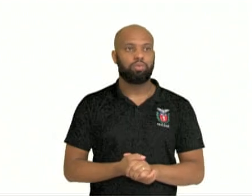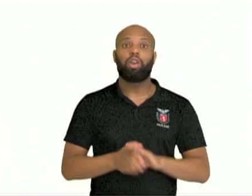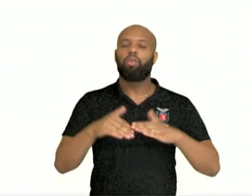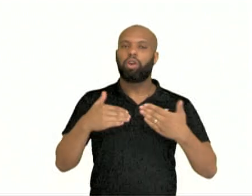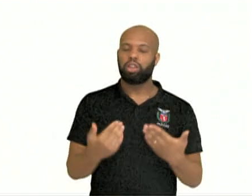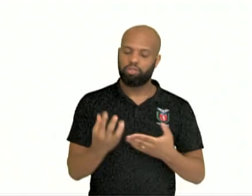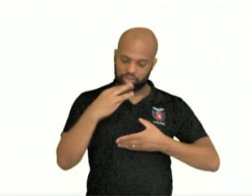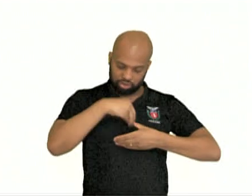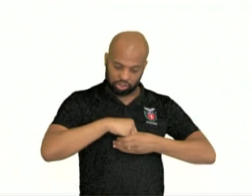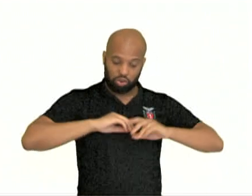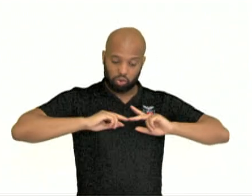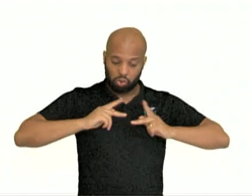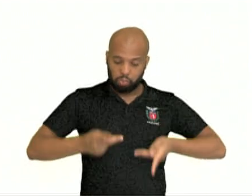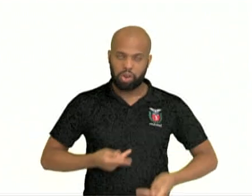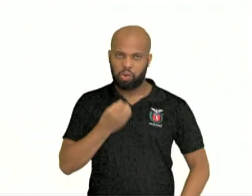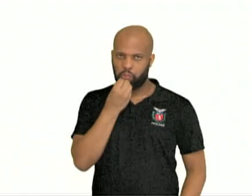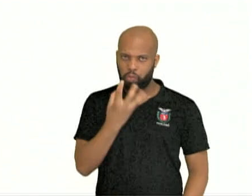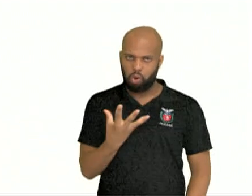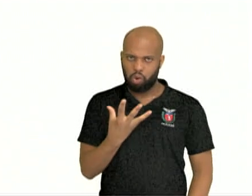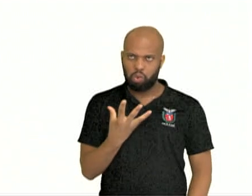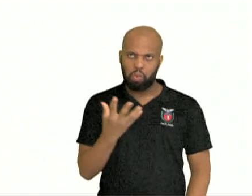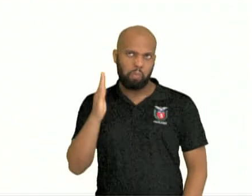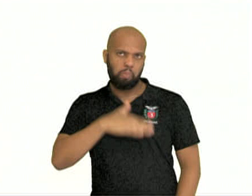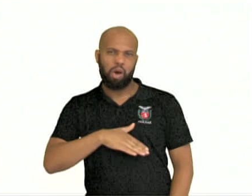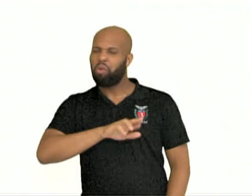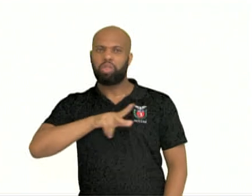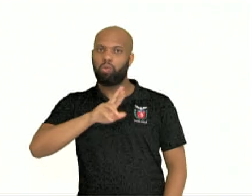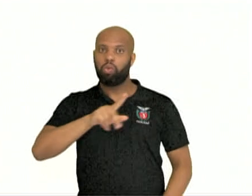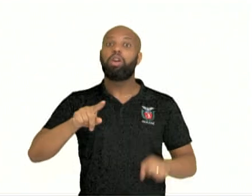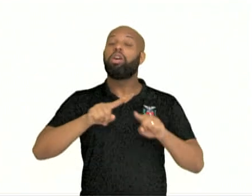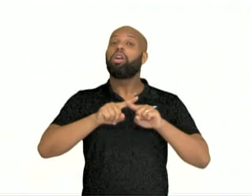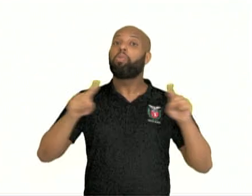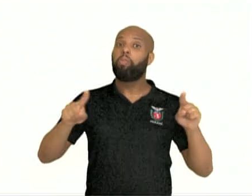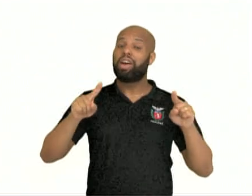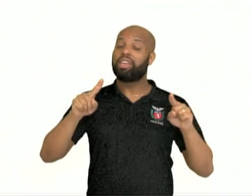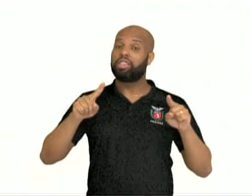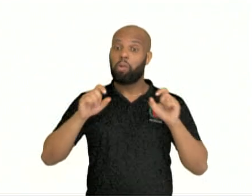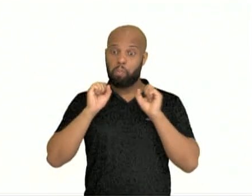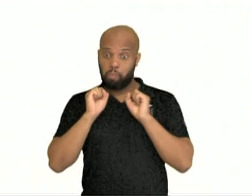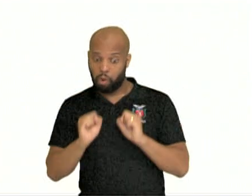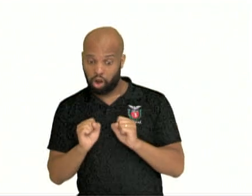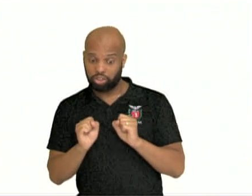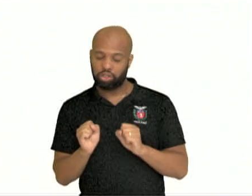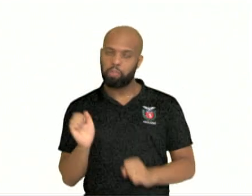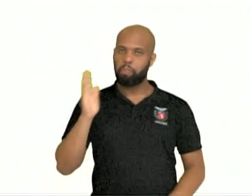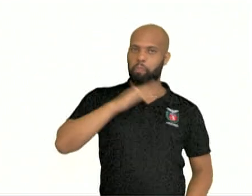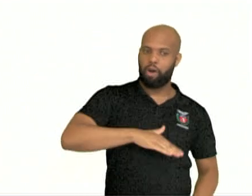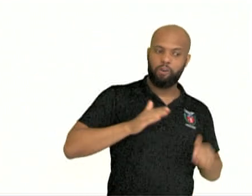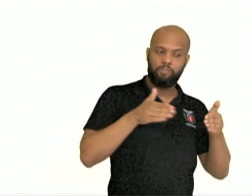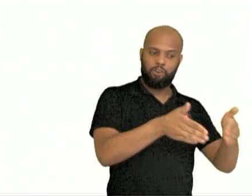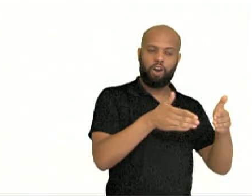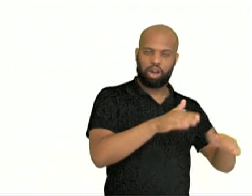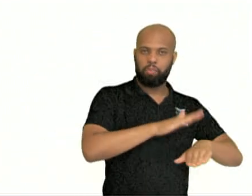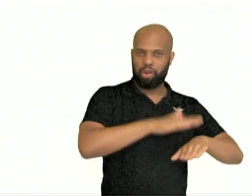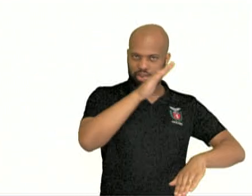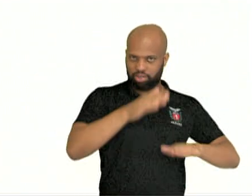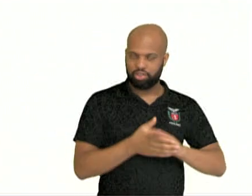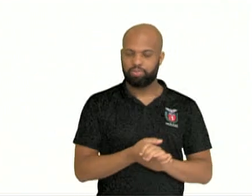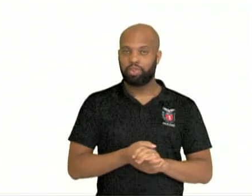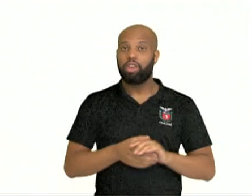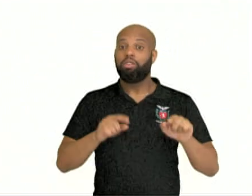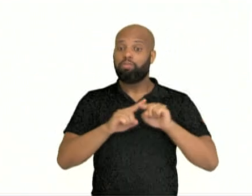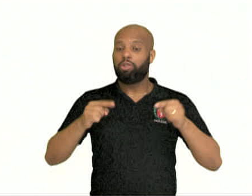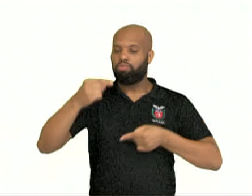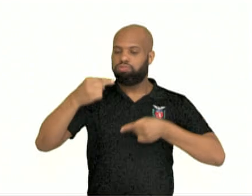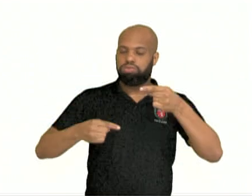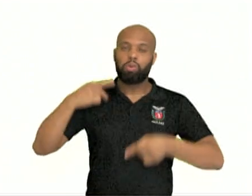mesmo, o homem não é bom nem mau, mas de fato tende a ser mau. Consequentemente, o político não